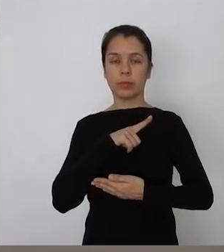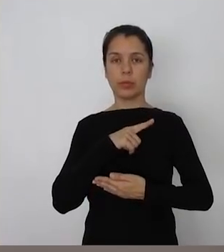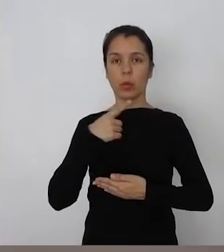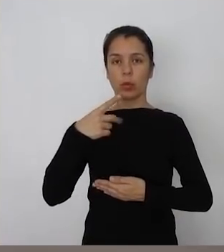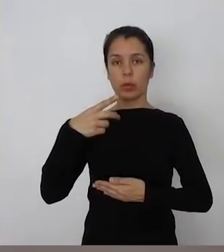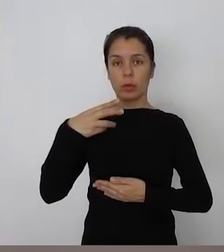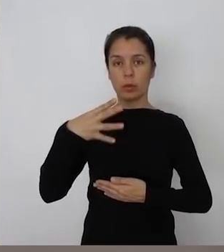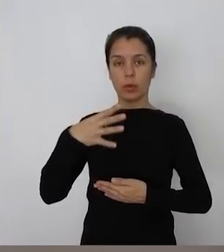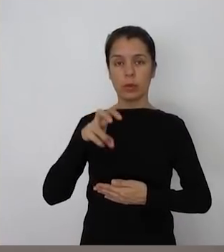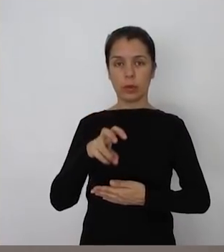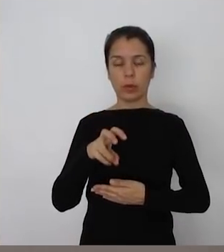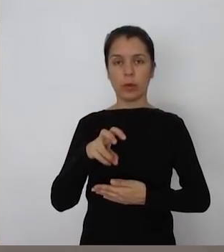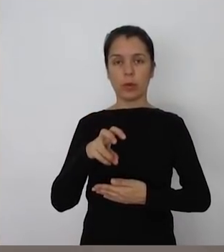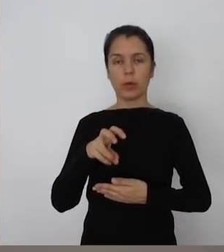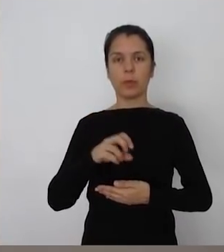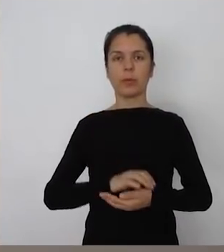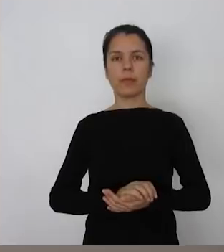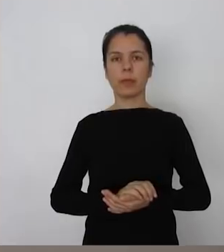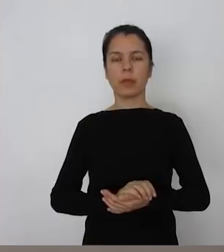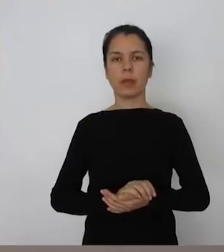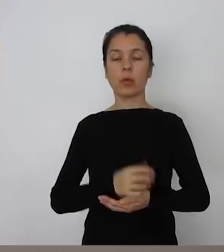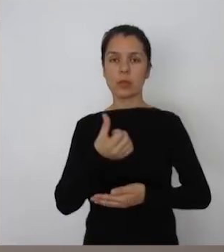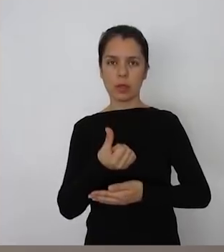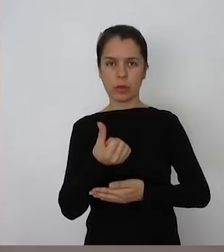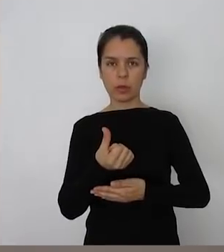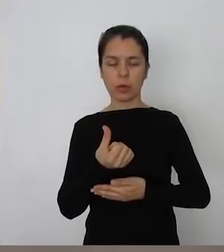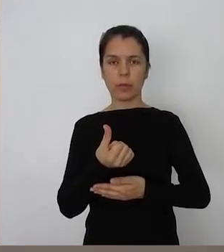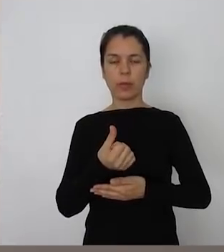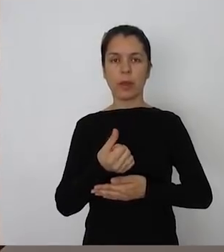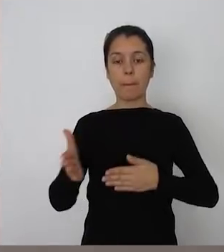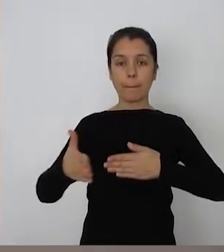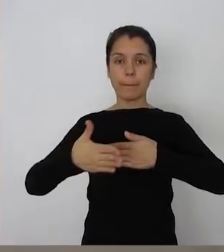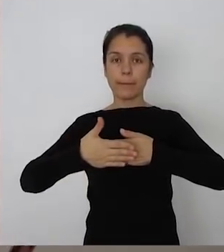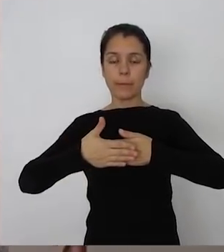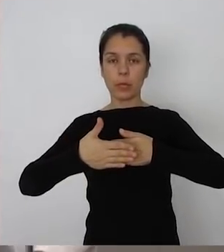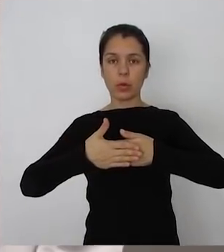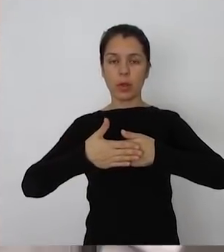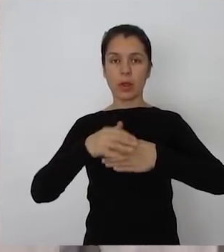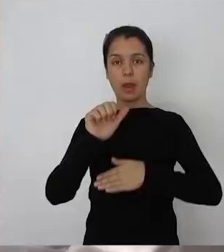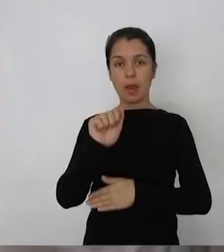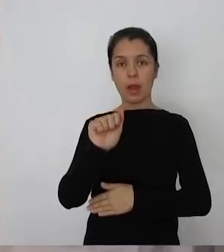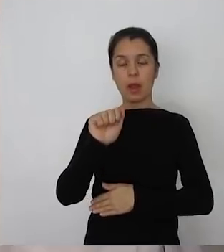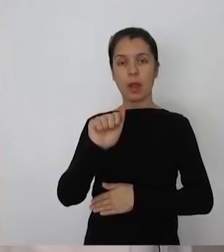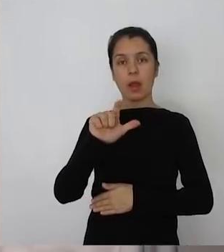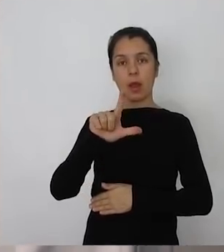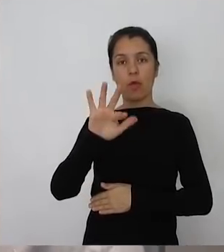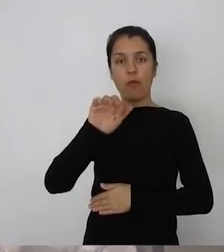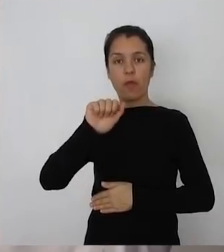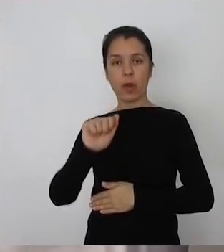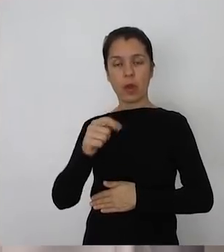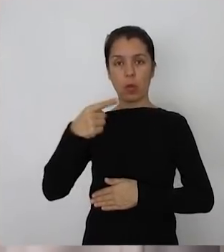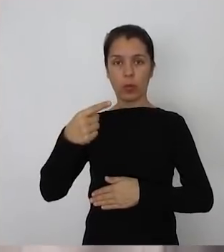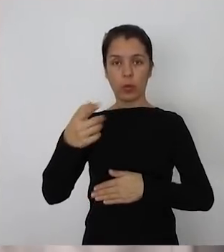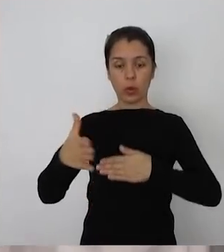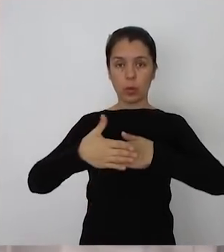canais iônicos serem abertos, o cérebro vai liberar mais serotonina. Então ele é como se fosse se o médico